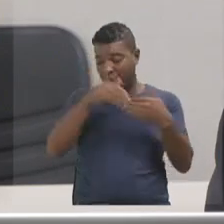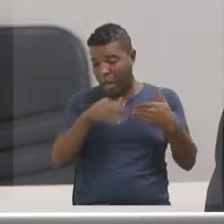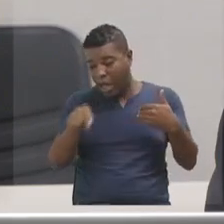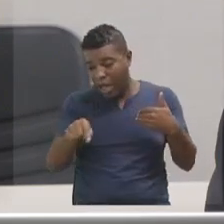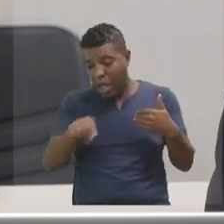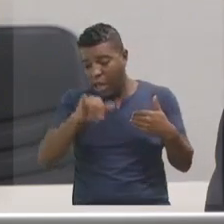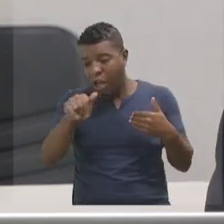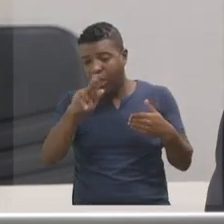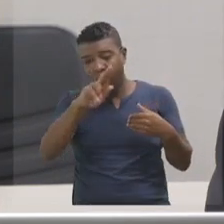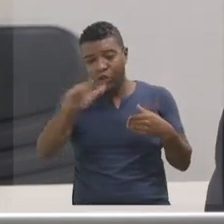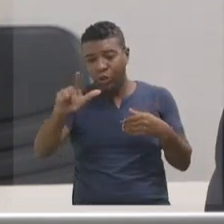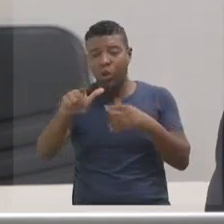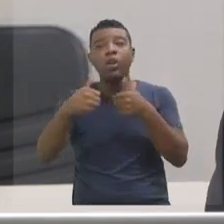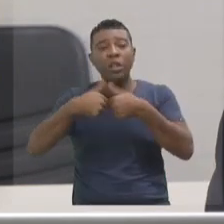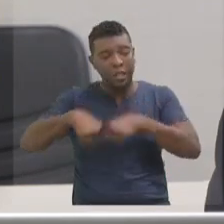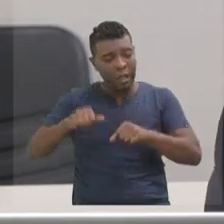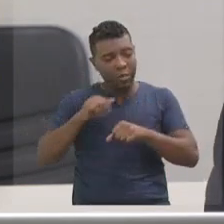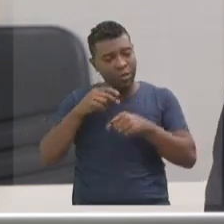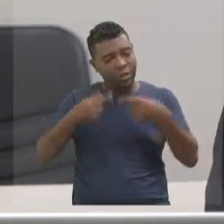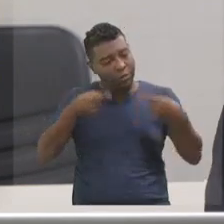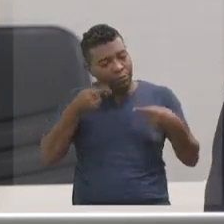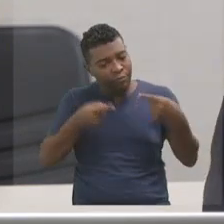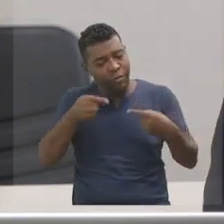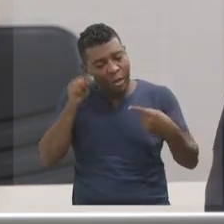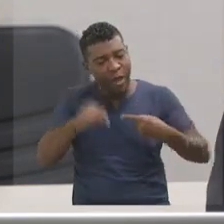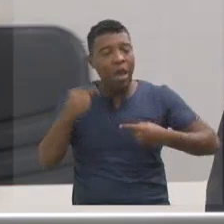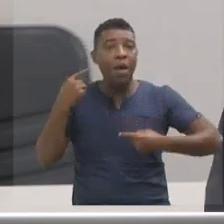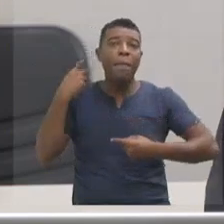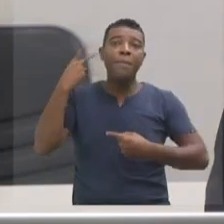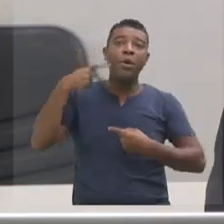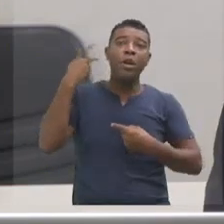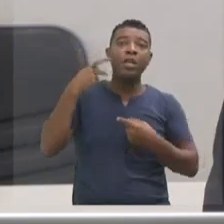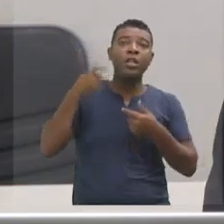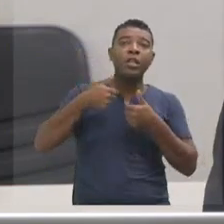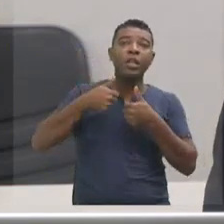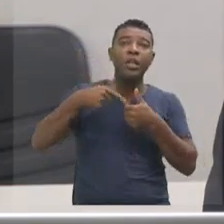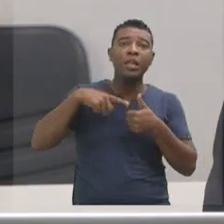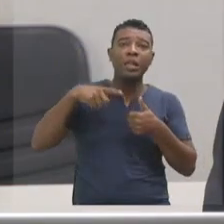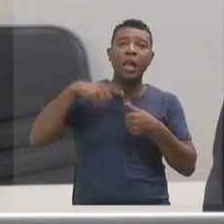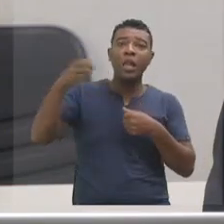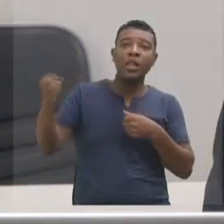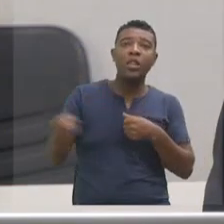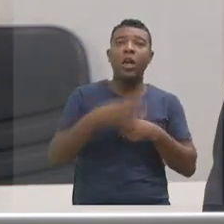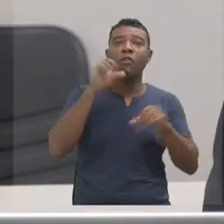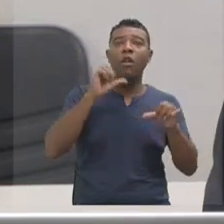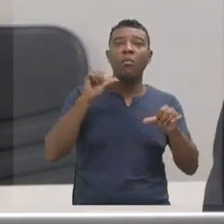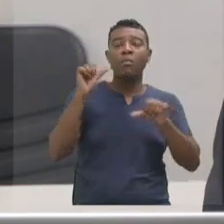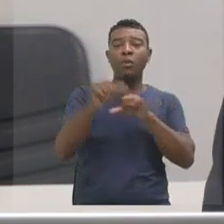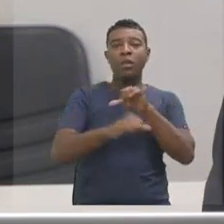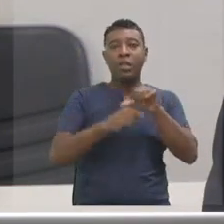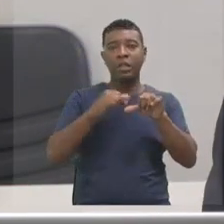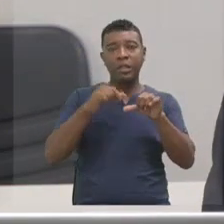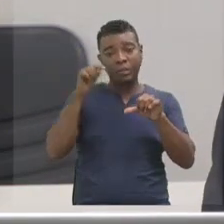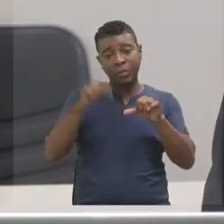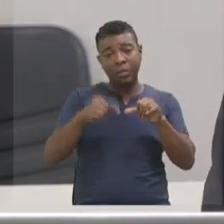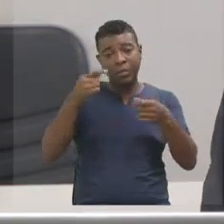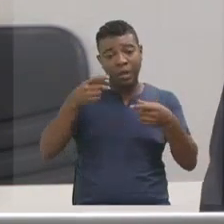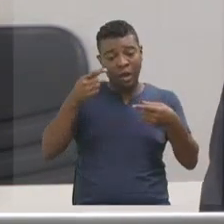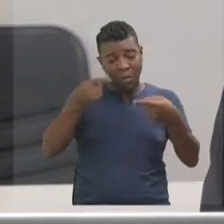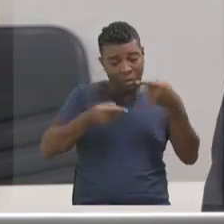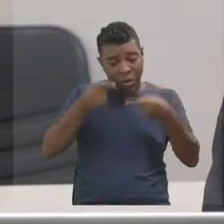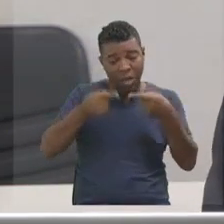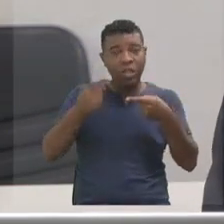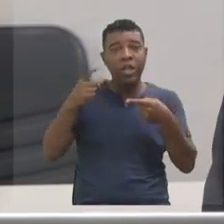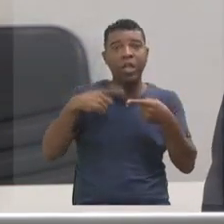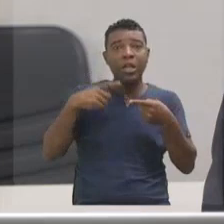com cozemos estamos discutindo que essa política agora vem com uma nova mudança essa política vem agora com alguns pontos